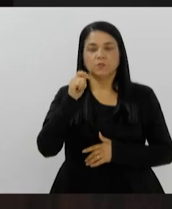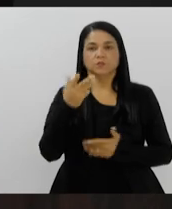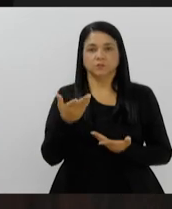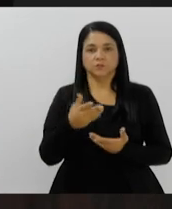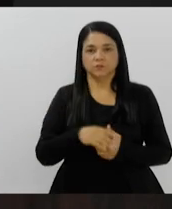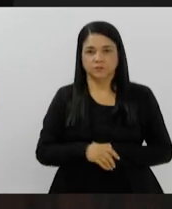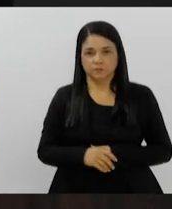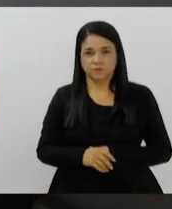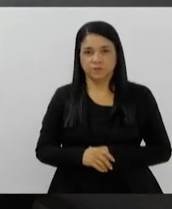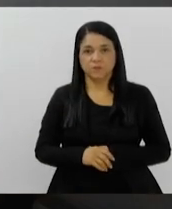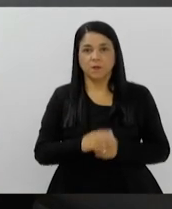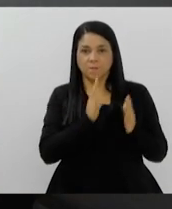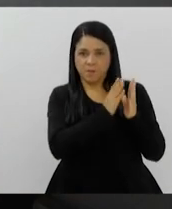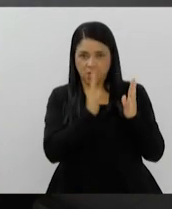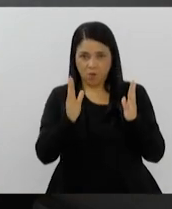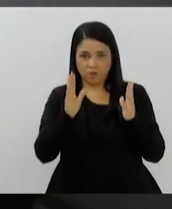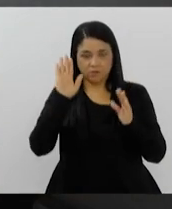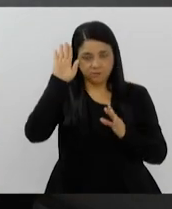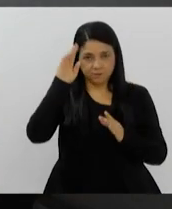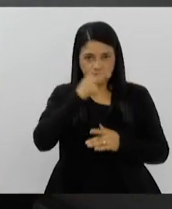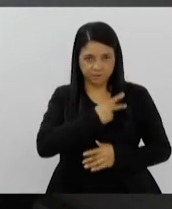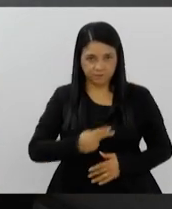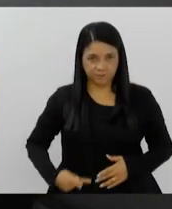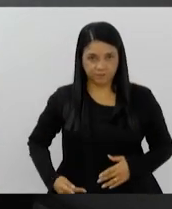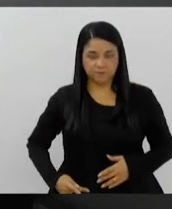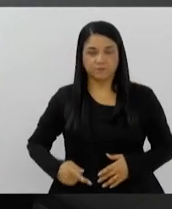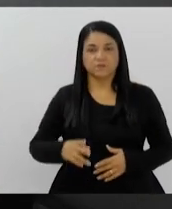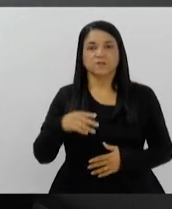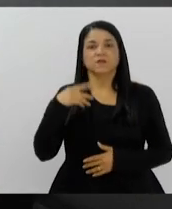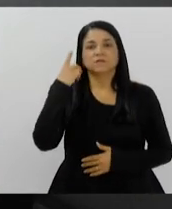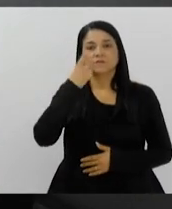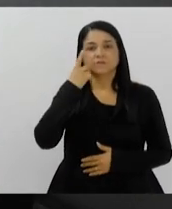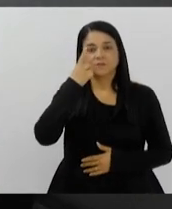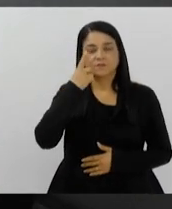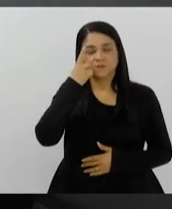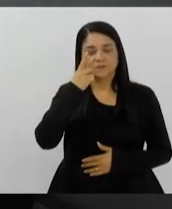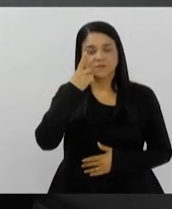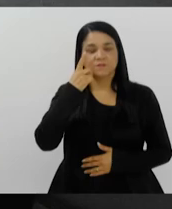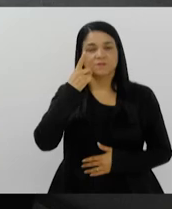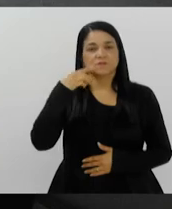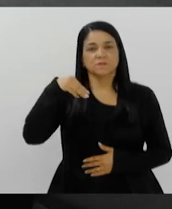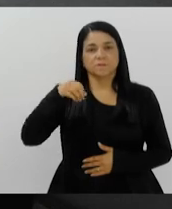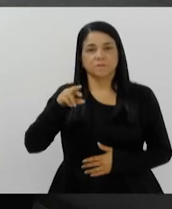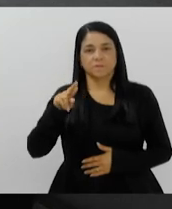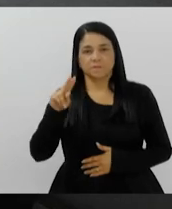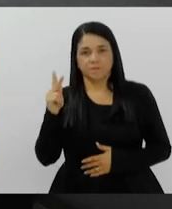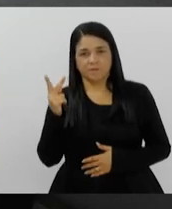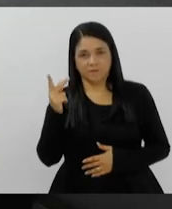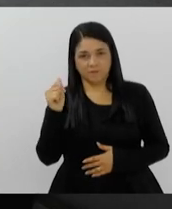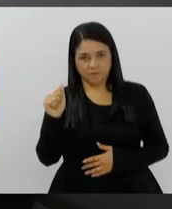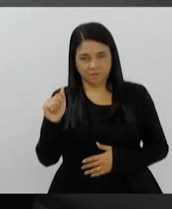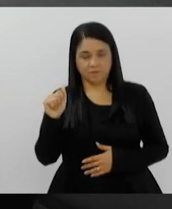ordem, presidente. Pois não. Presidente Marta Rocha, do Poder Legislativo do Rio de Janeiro.